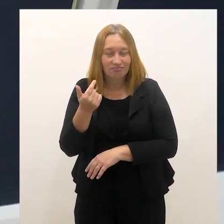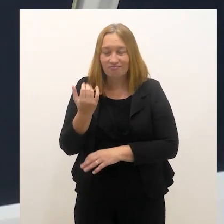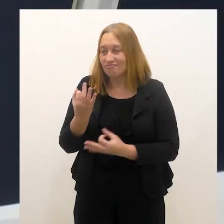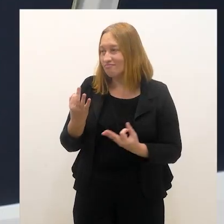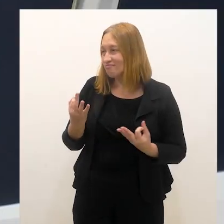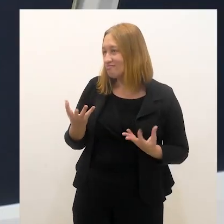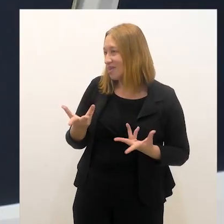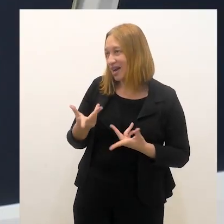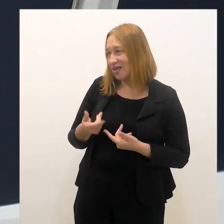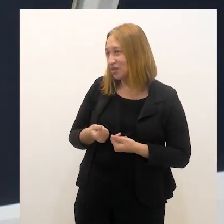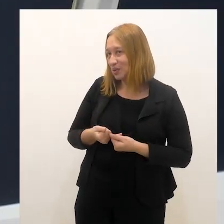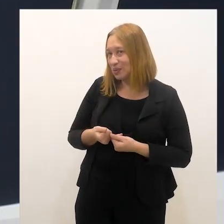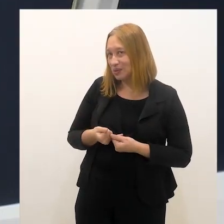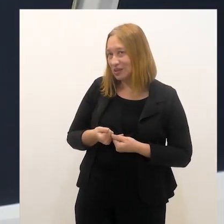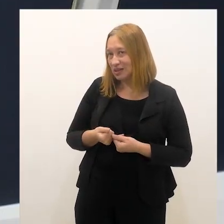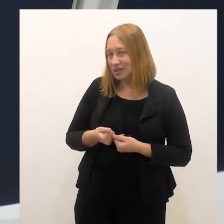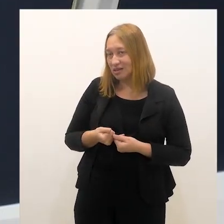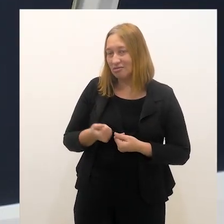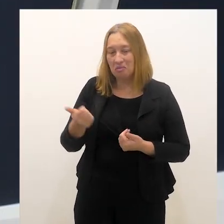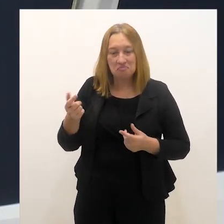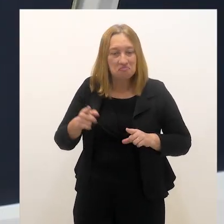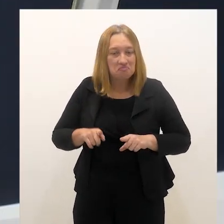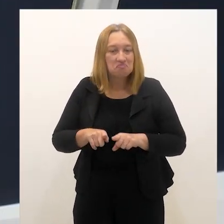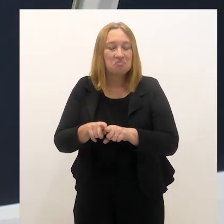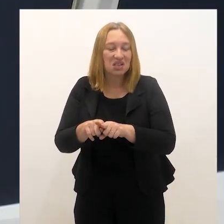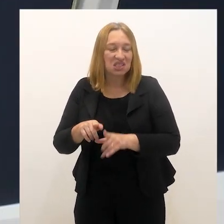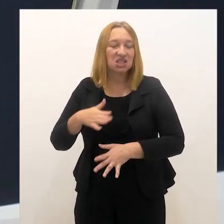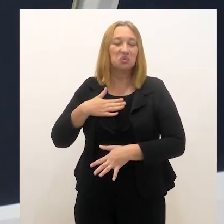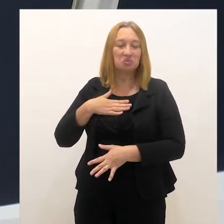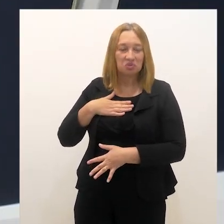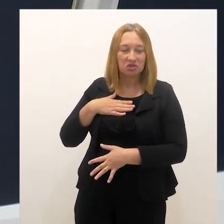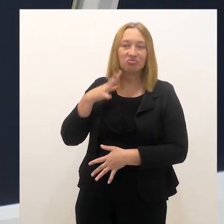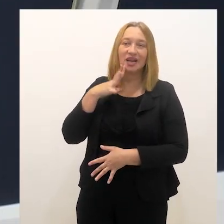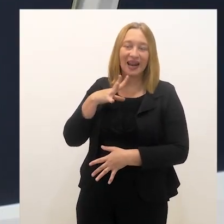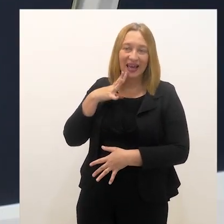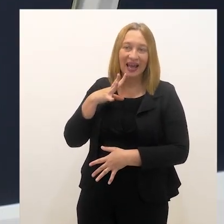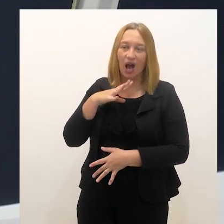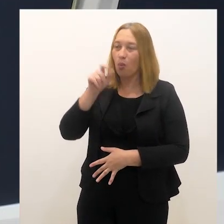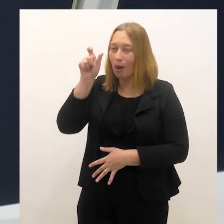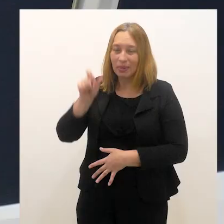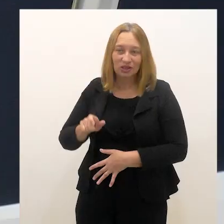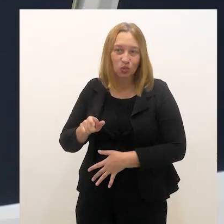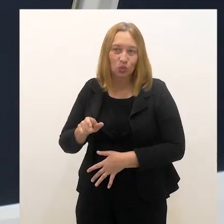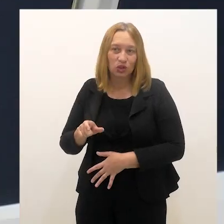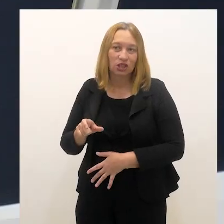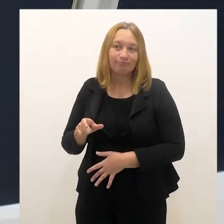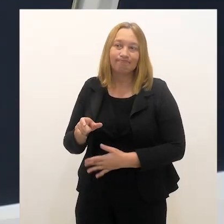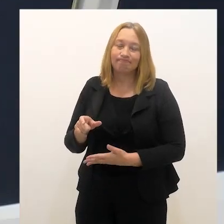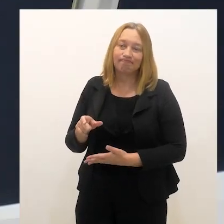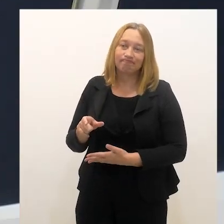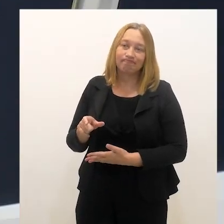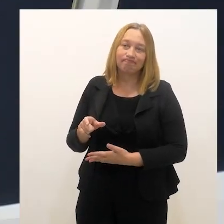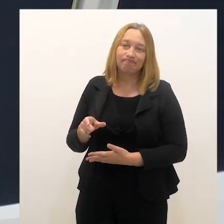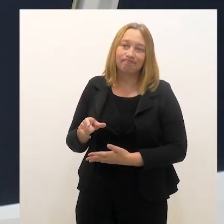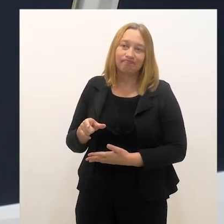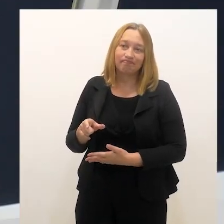E incrível, assim, ele é super parceiro, muito legal, uma pessoa que